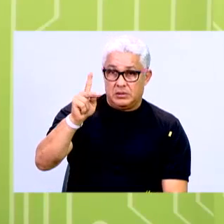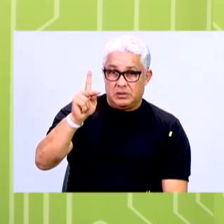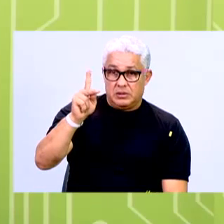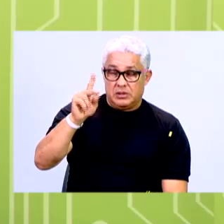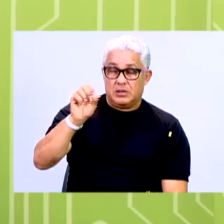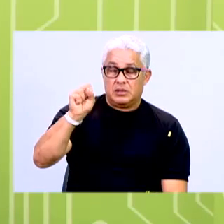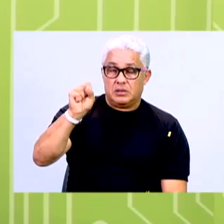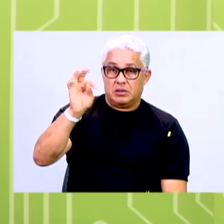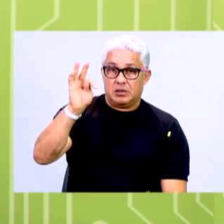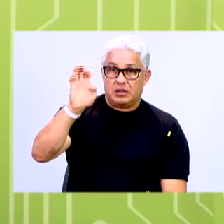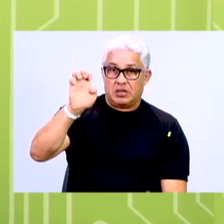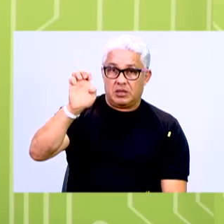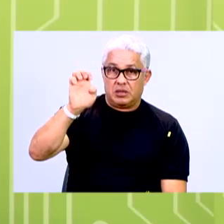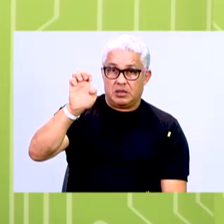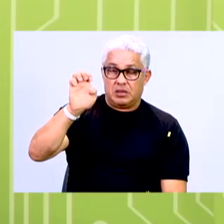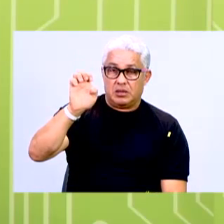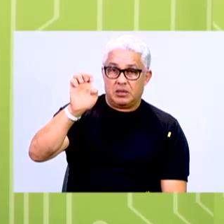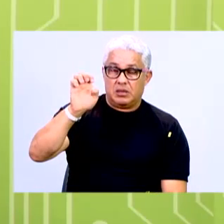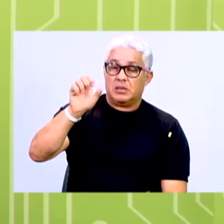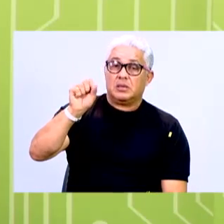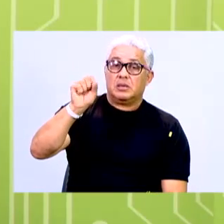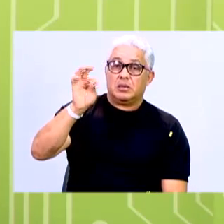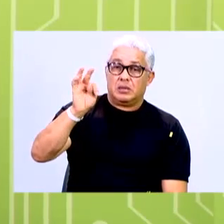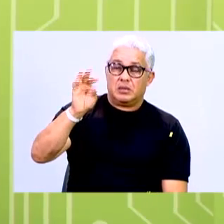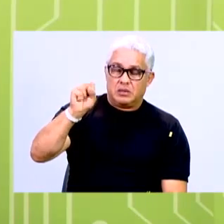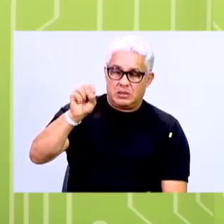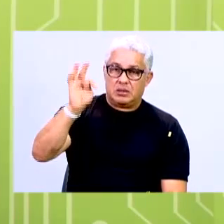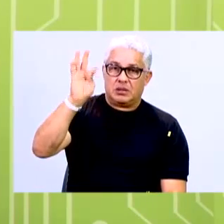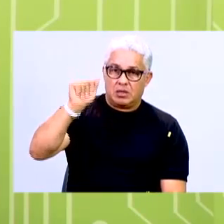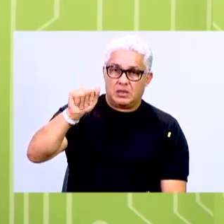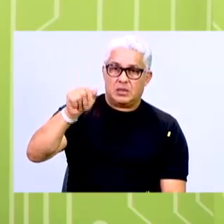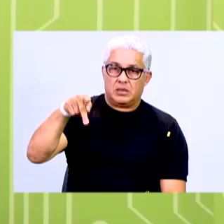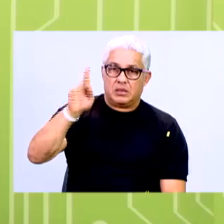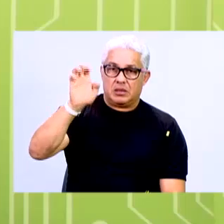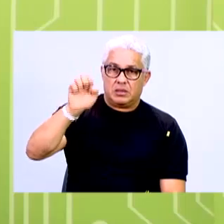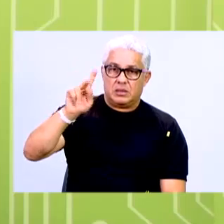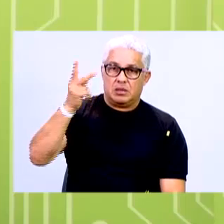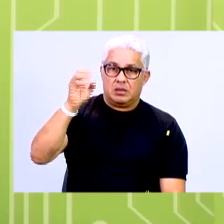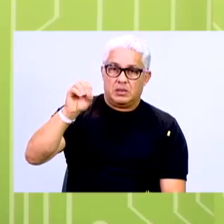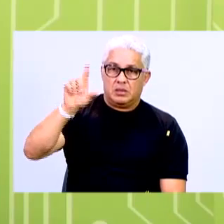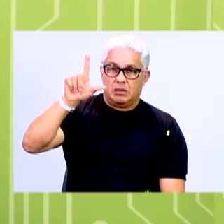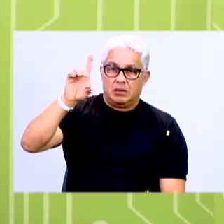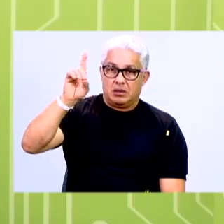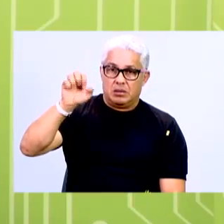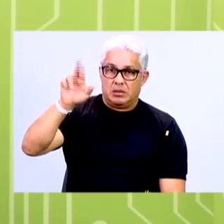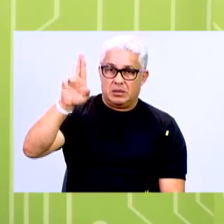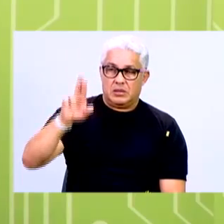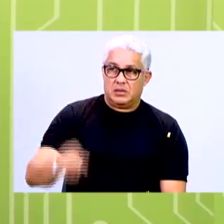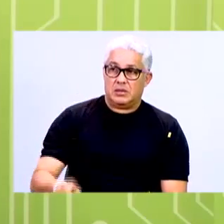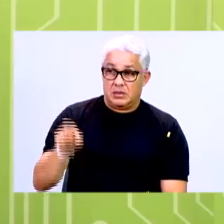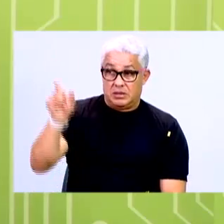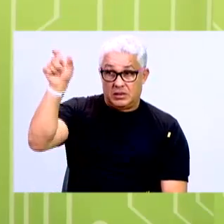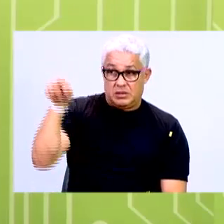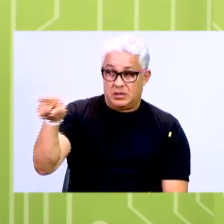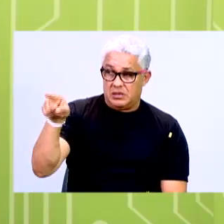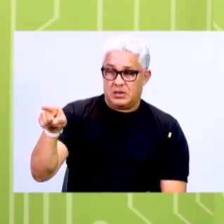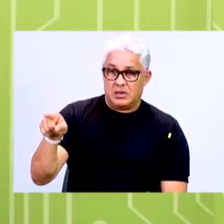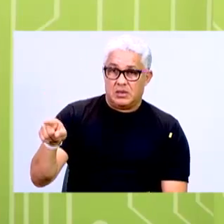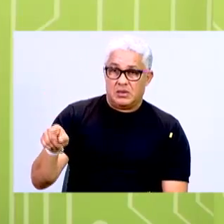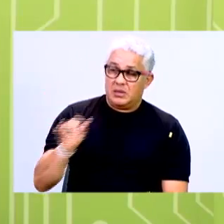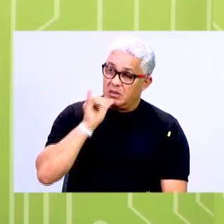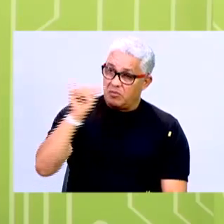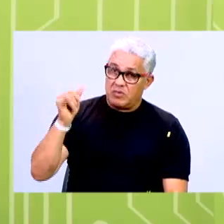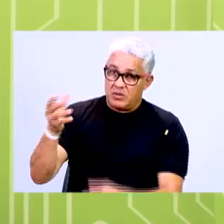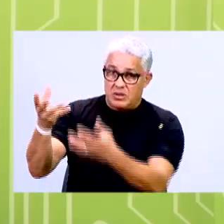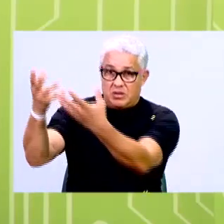tem um interesse no sistema, mas pode não operar diretamente o sistema. Ele recebe alguma informação